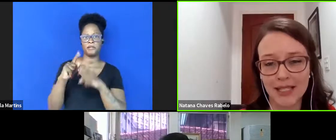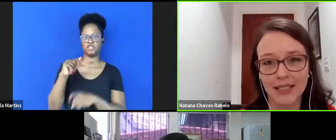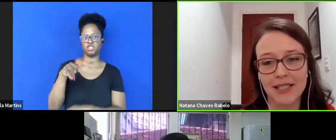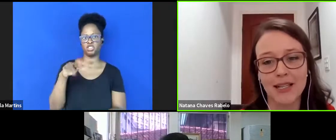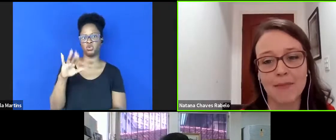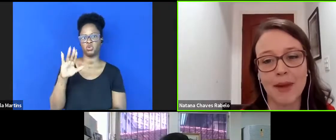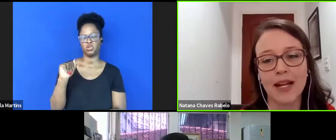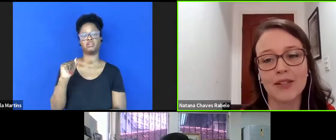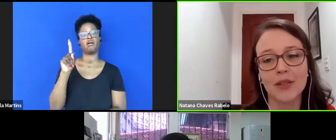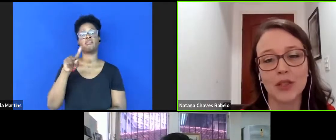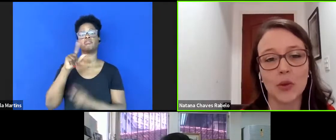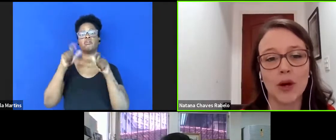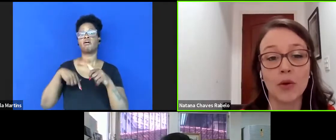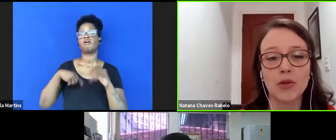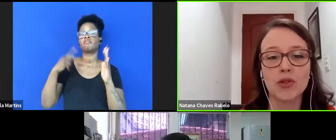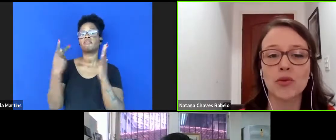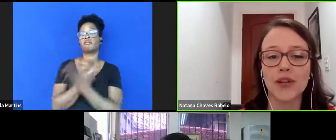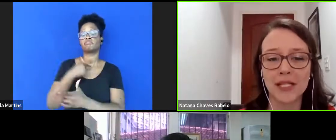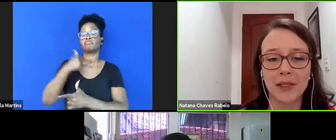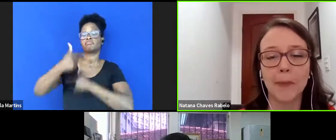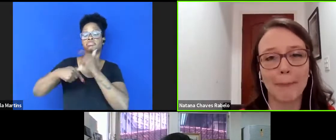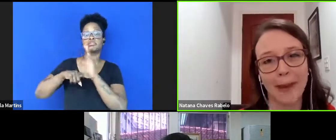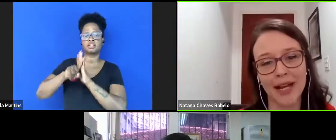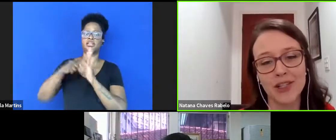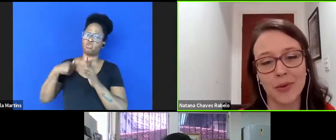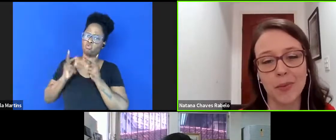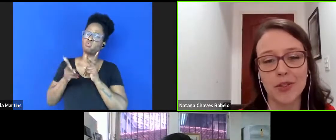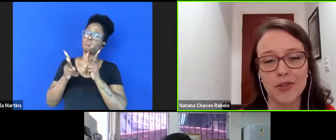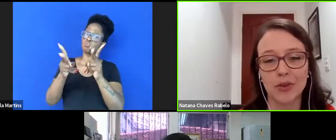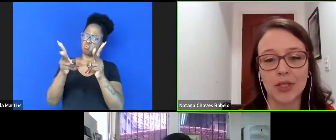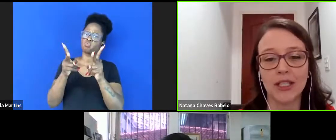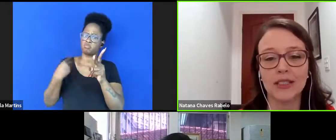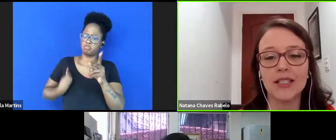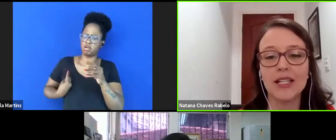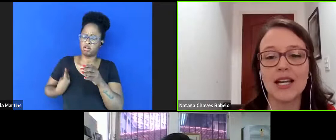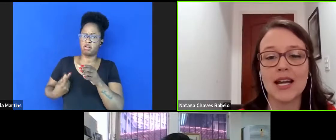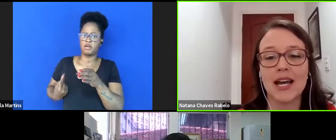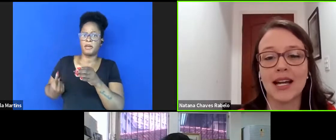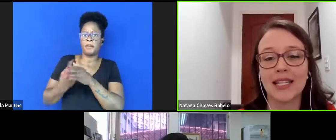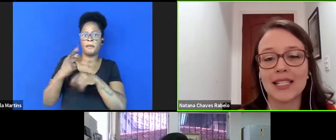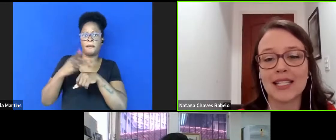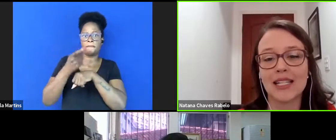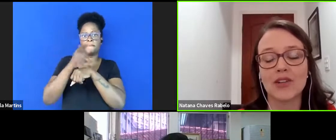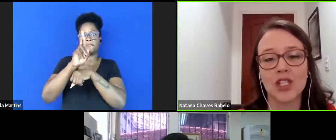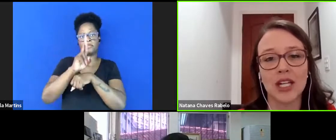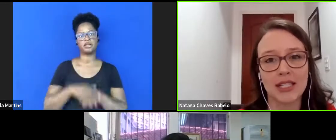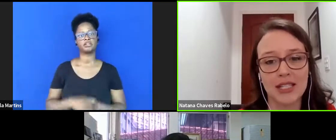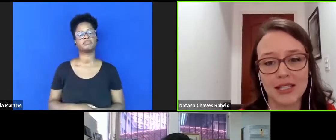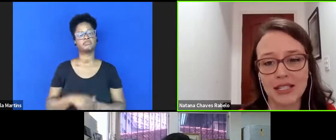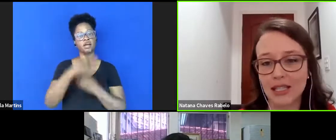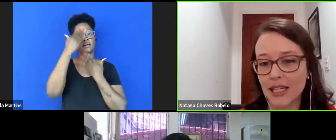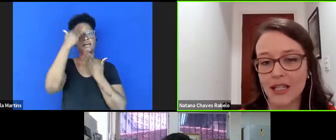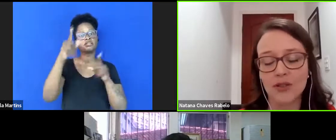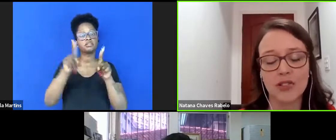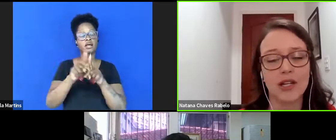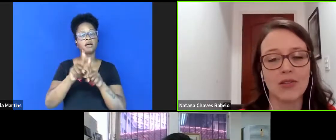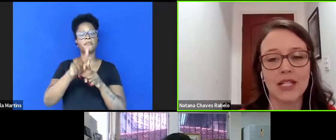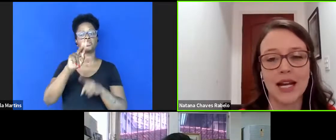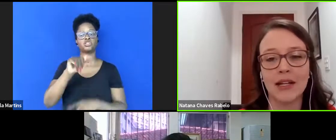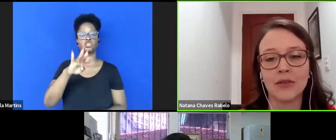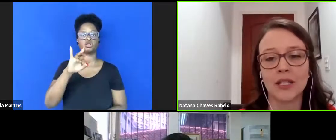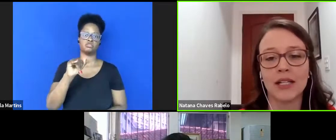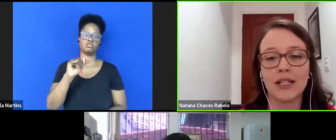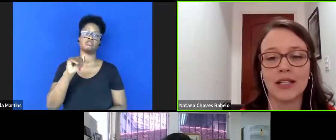foi realizado esse trabalho e do qual eu continuo fazendo parte como pós-doutoranda. Agradecer aos geneticistas clínicos